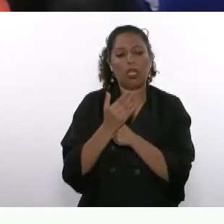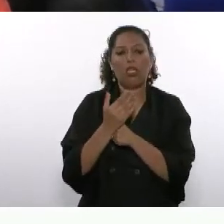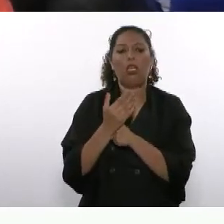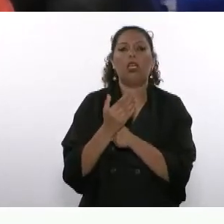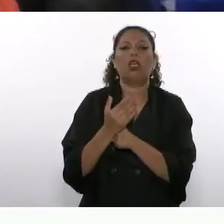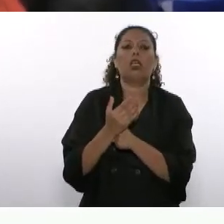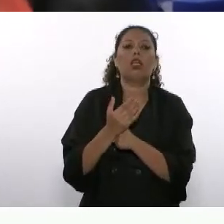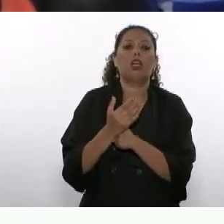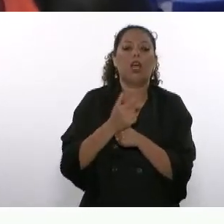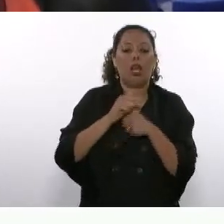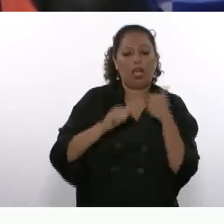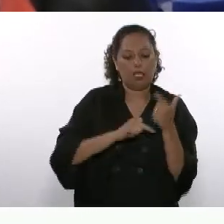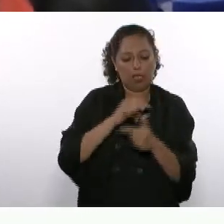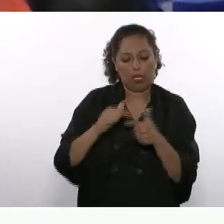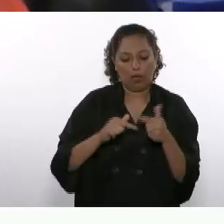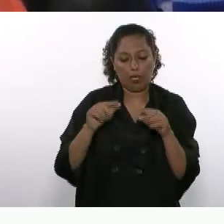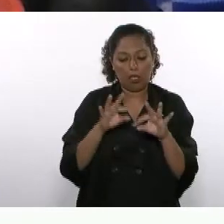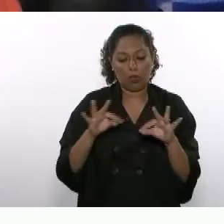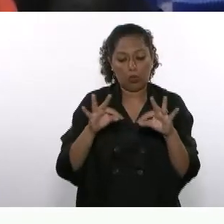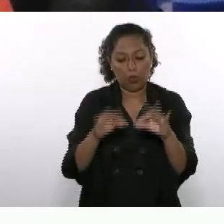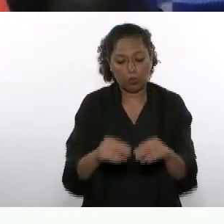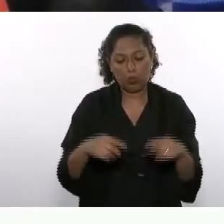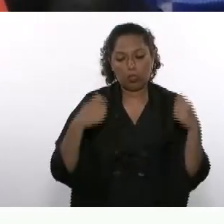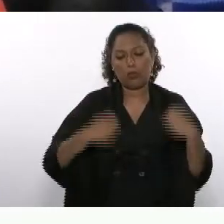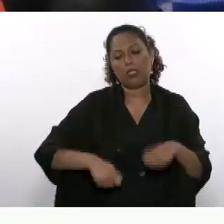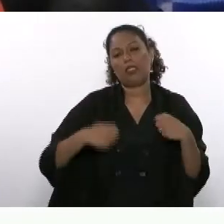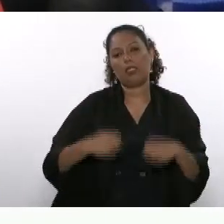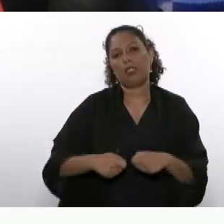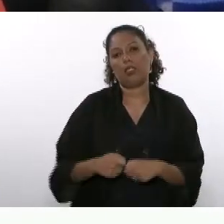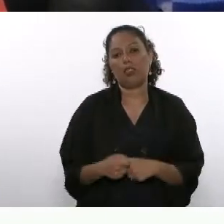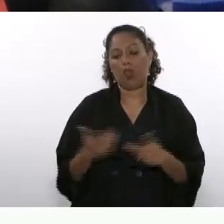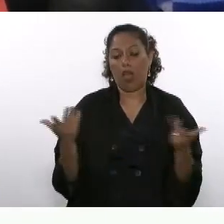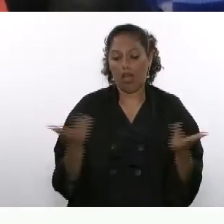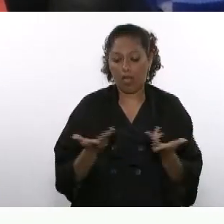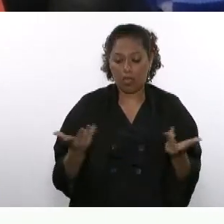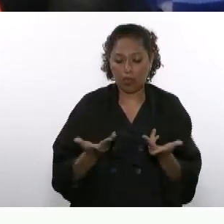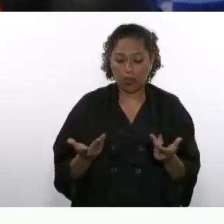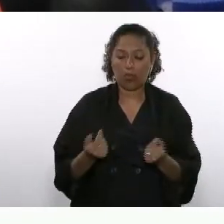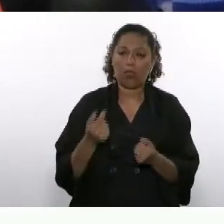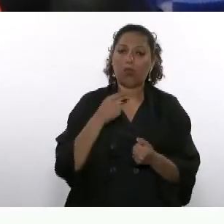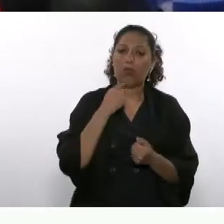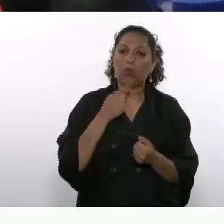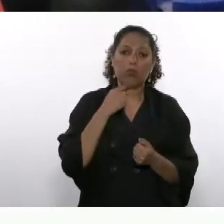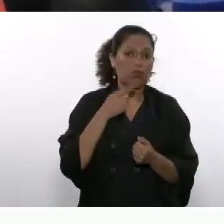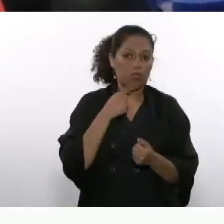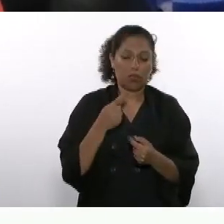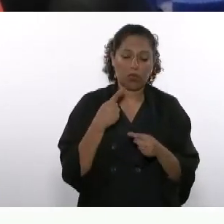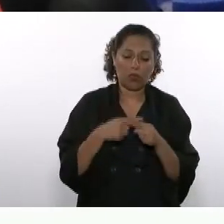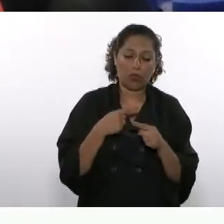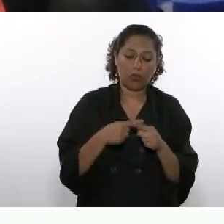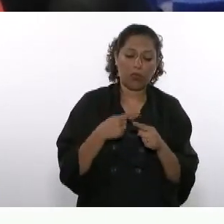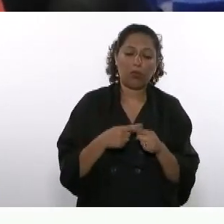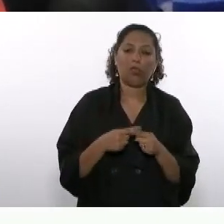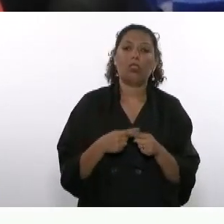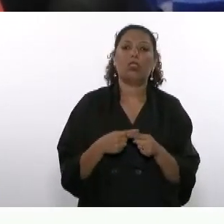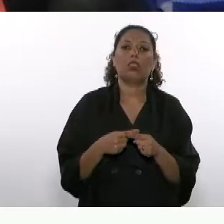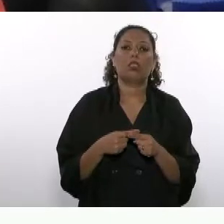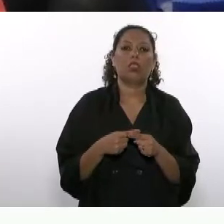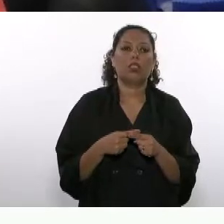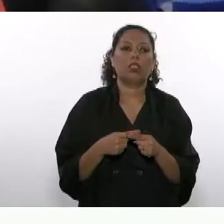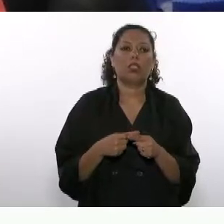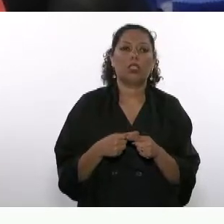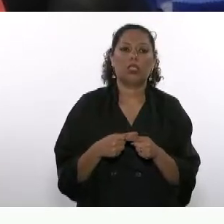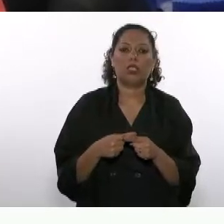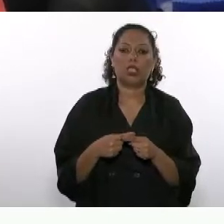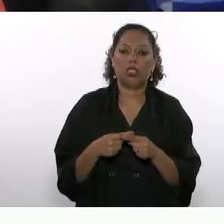o que gostaríamos de ter executado esse ano. 12 meses. Mas que nós tivemos a responsabilidade de não colocar o regime de